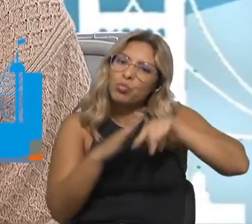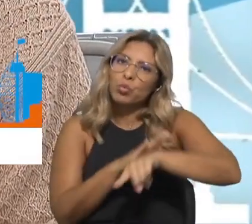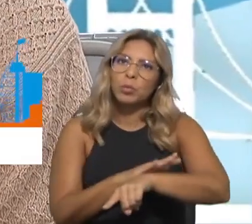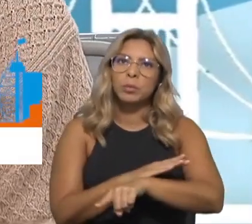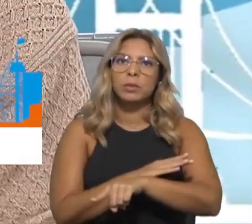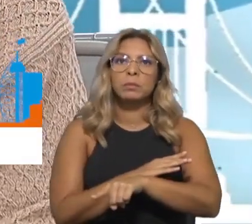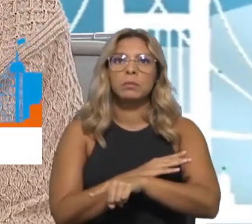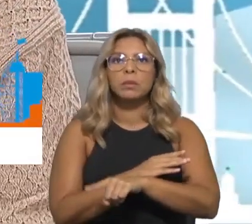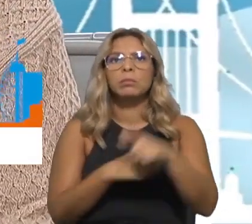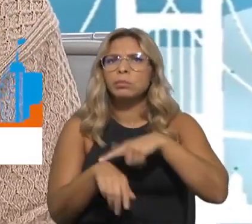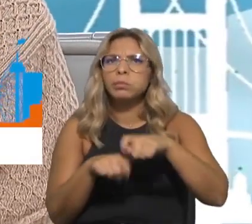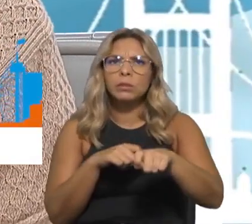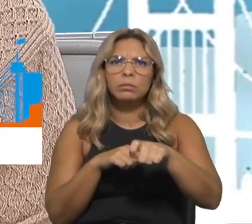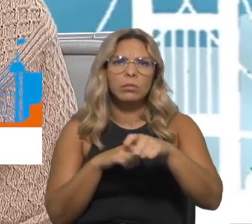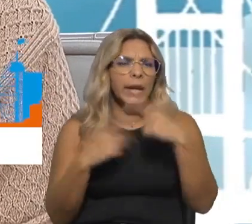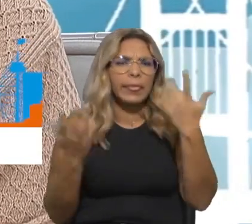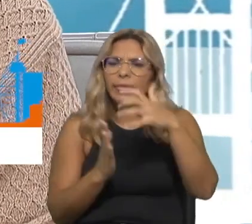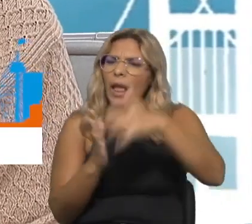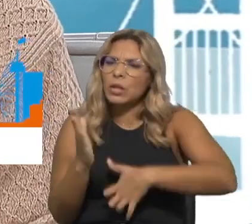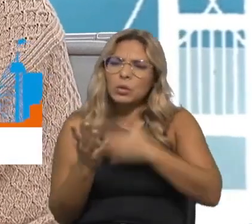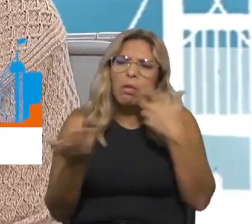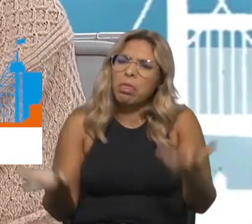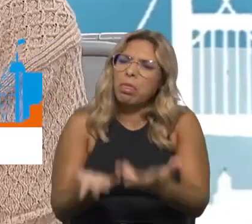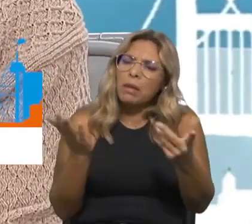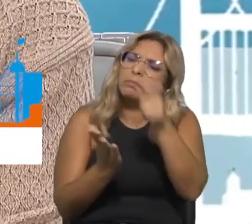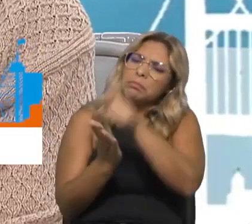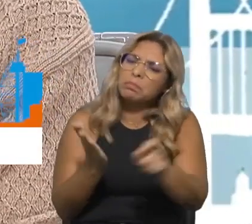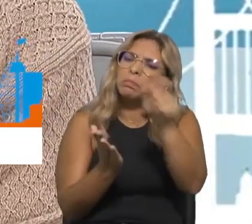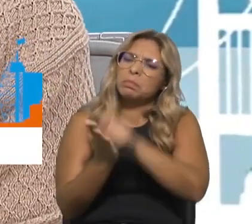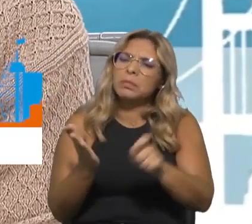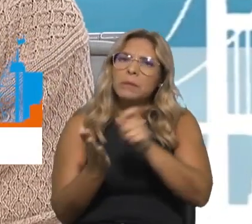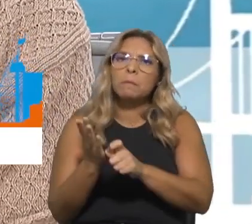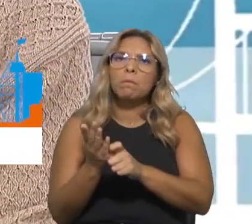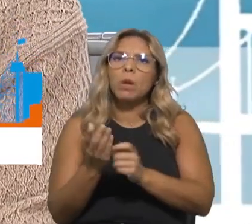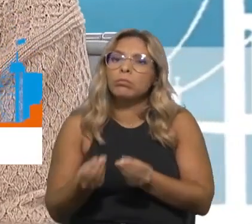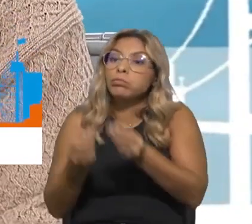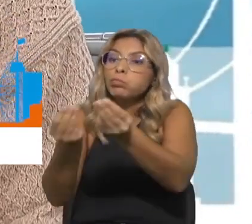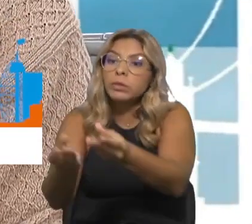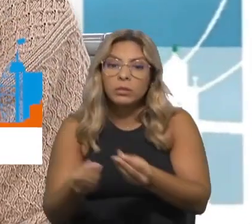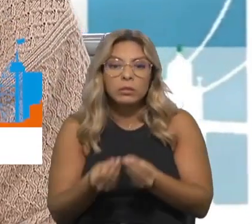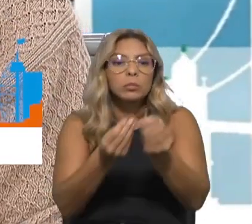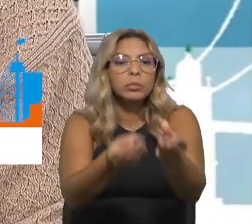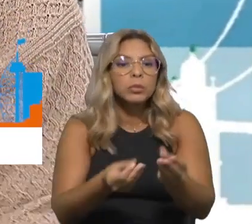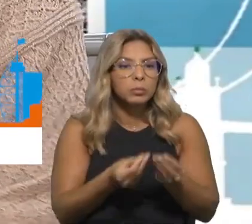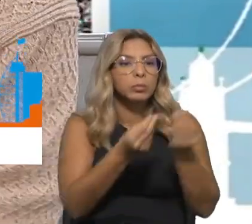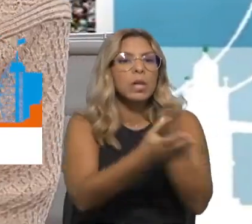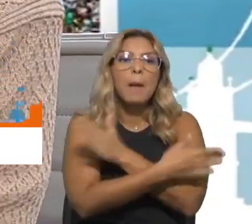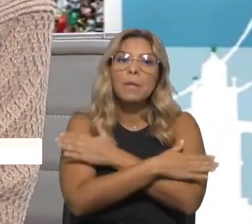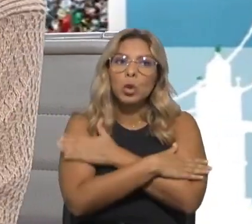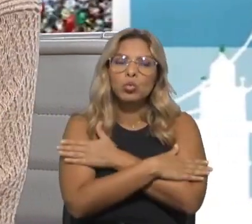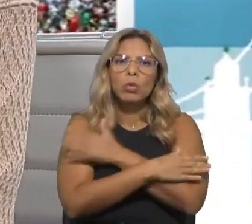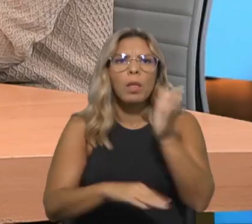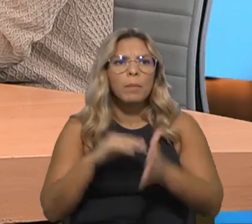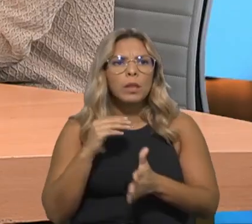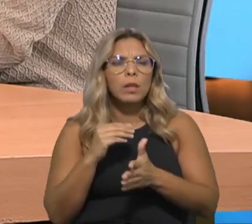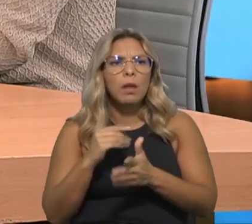conter e comecei a elaborar pequenos textos e quedei a conhecer a amigos começaram a pedirmos e começaram a